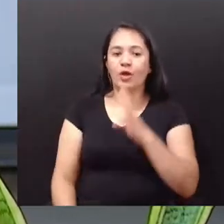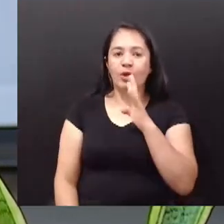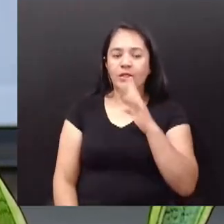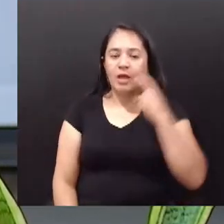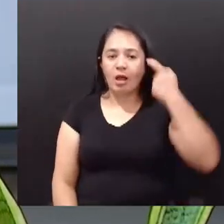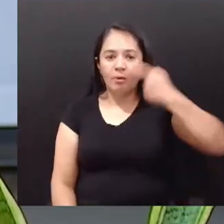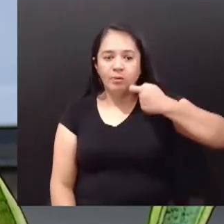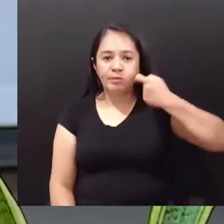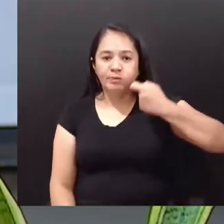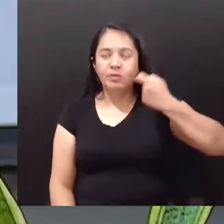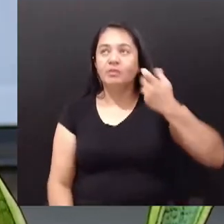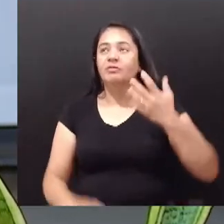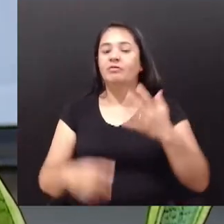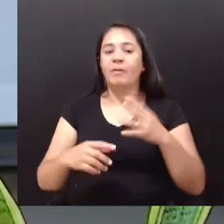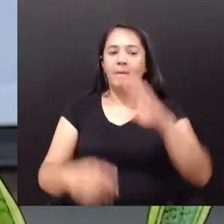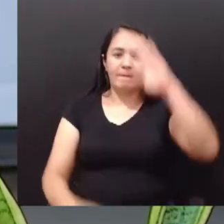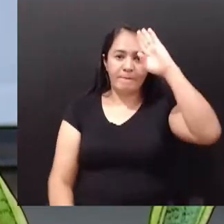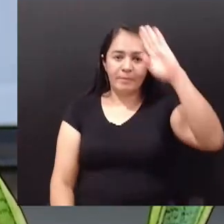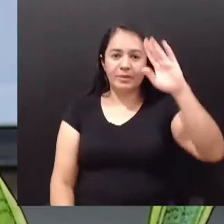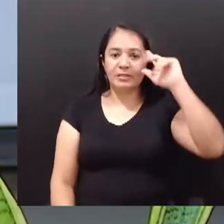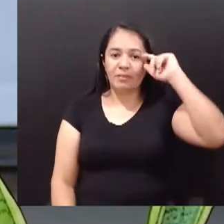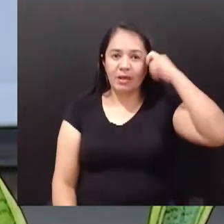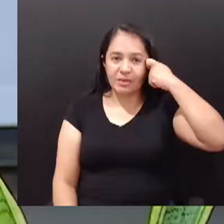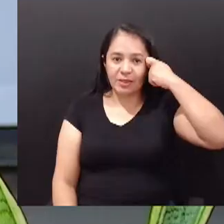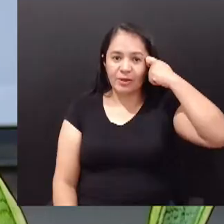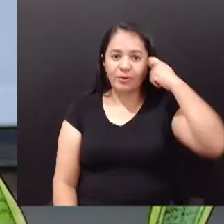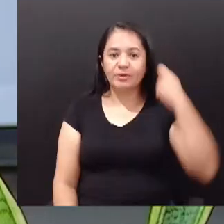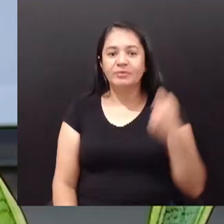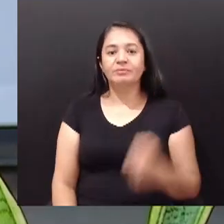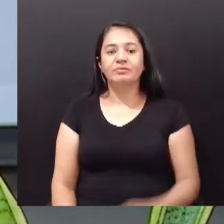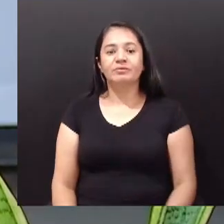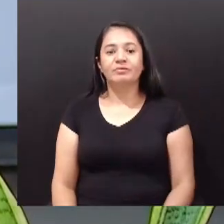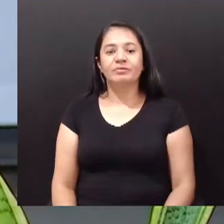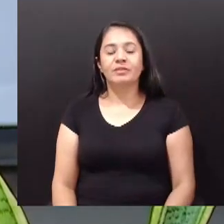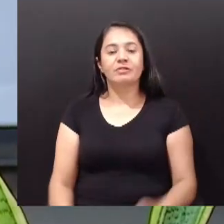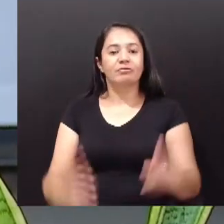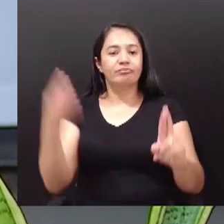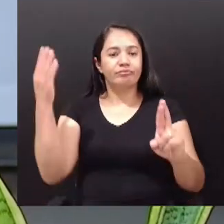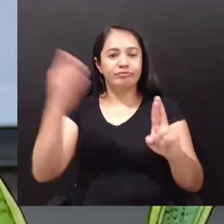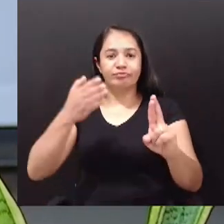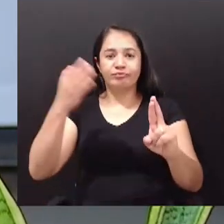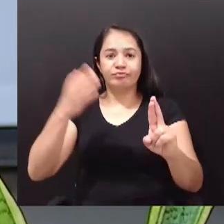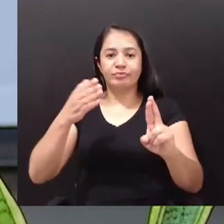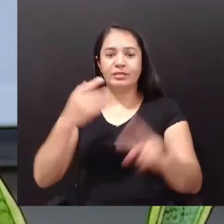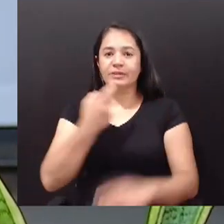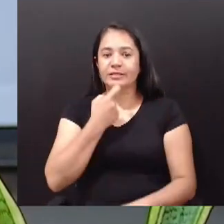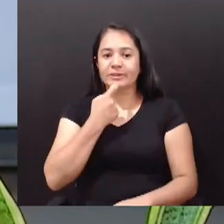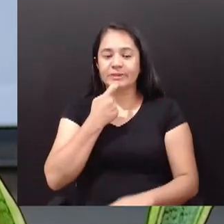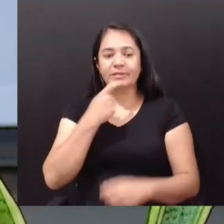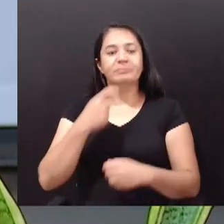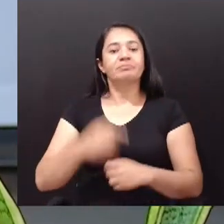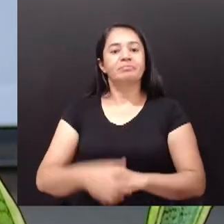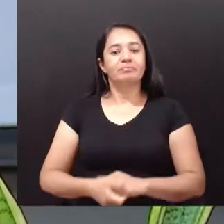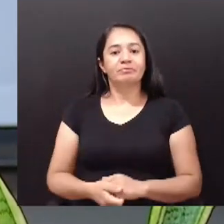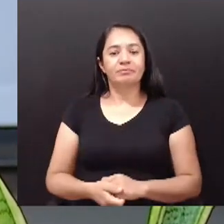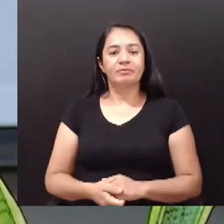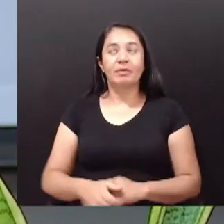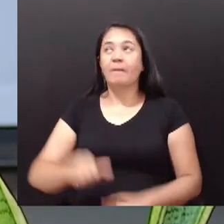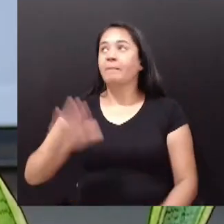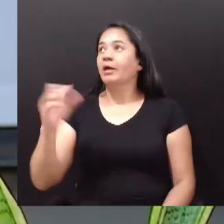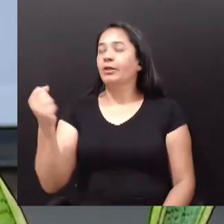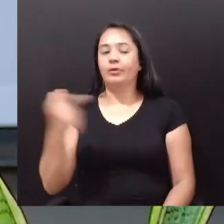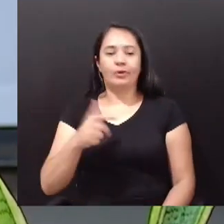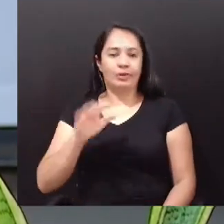atores, principalmente negros, negras, que são referências na cidade de Campinas. E mais do que isso, nesse momento a gente